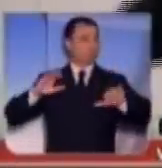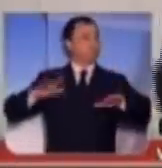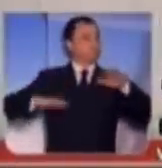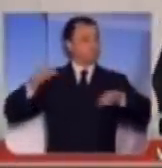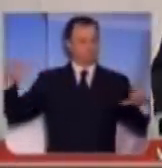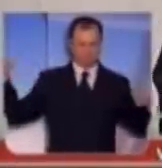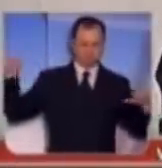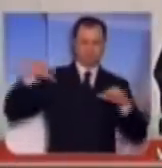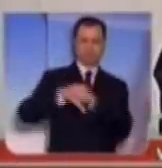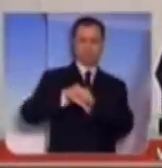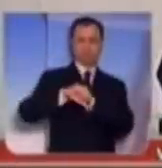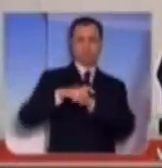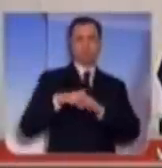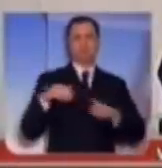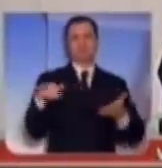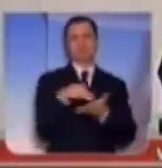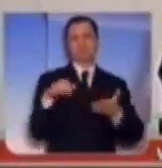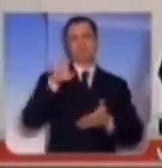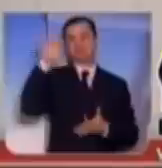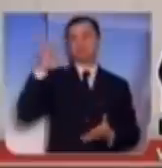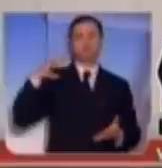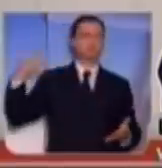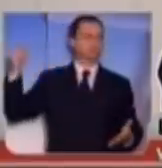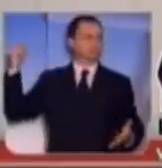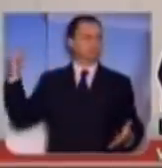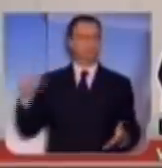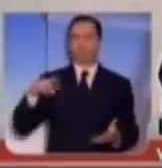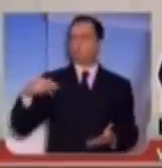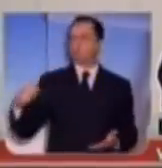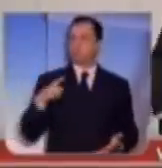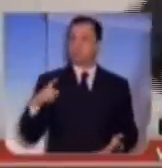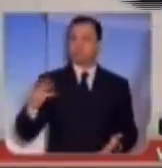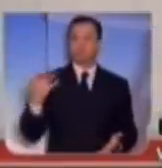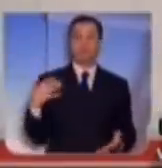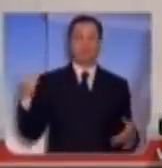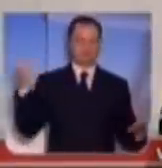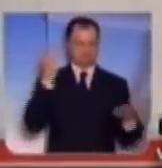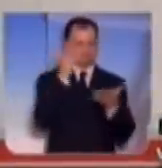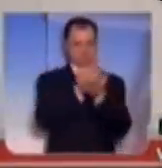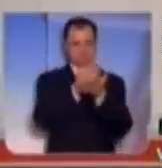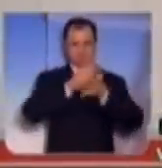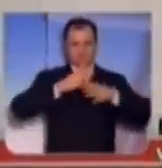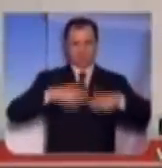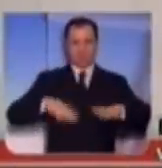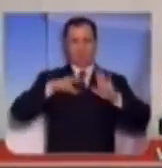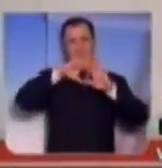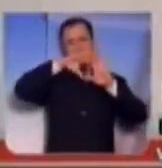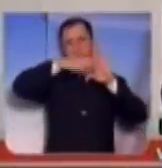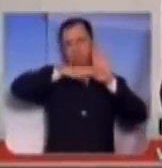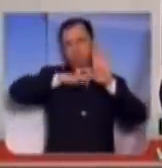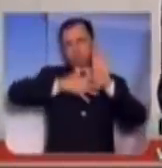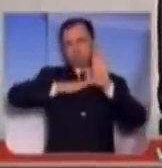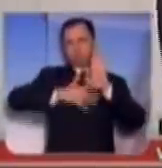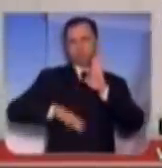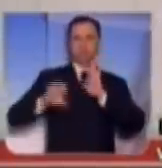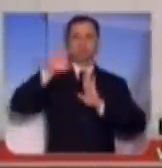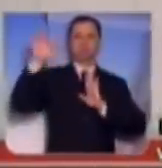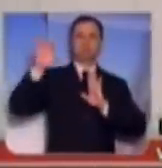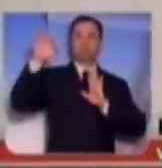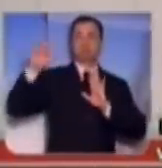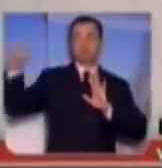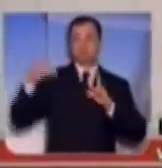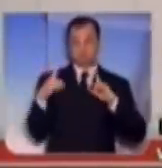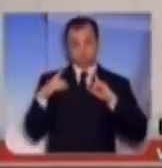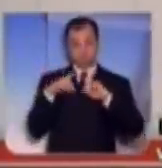talvez a pior secretária estadual de todos os tempos de São Paulo, que acabou com a carreira do magistério estadual, e ele